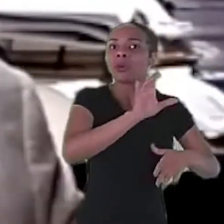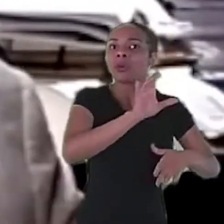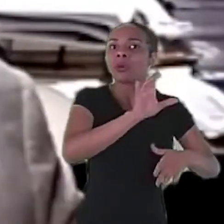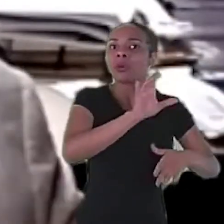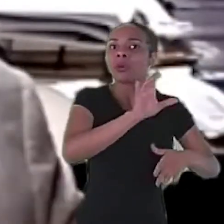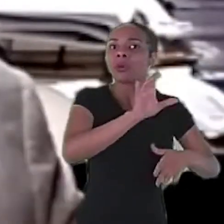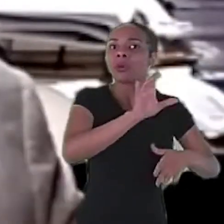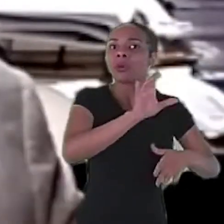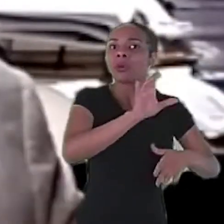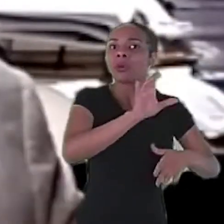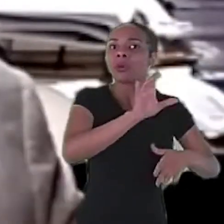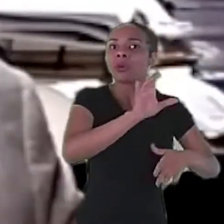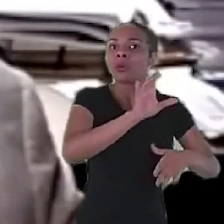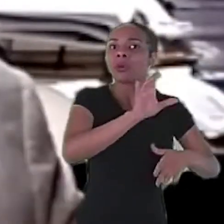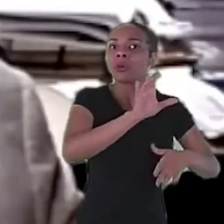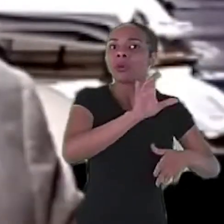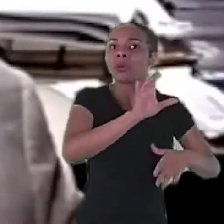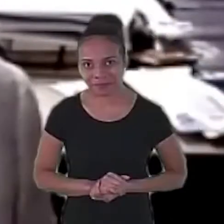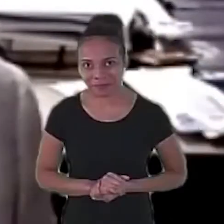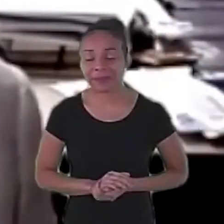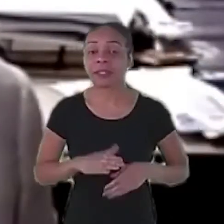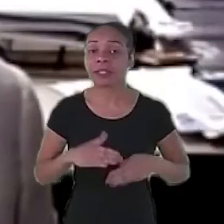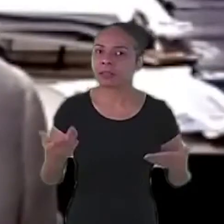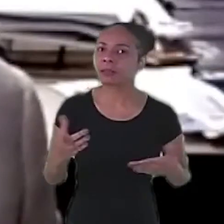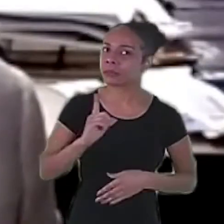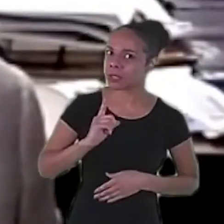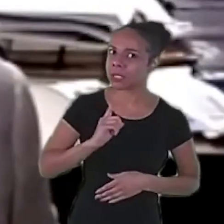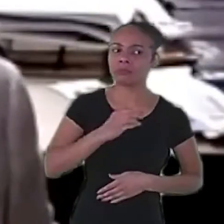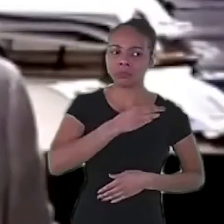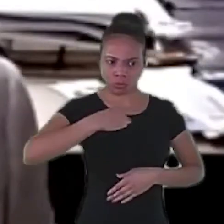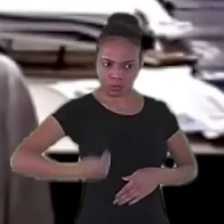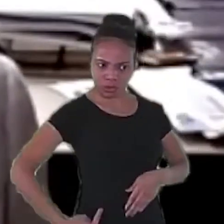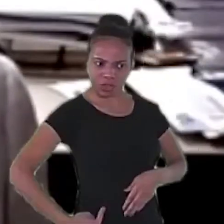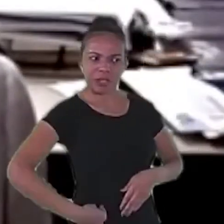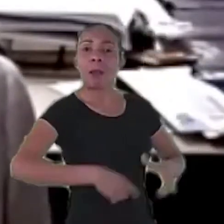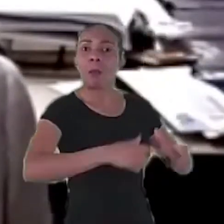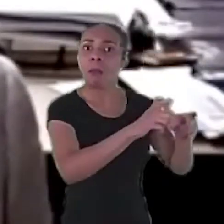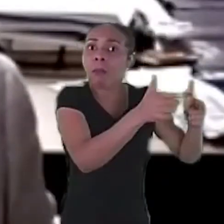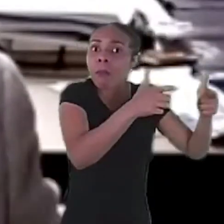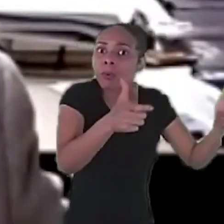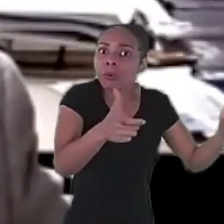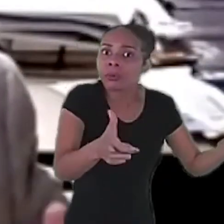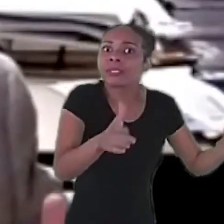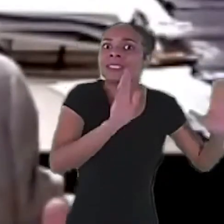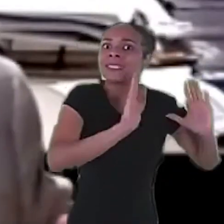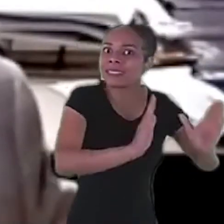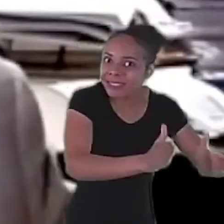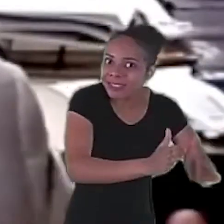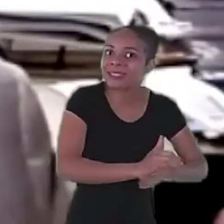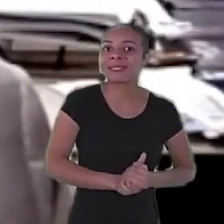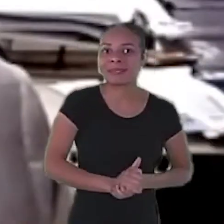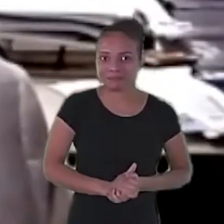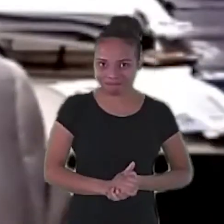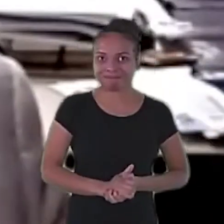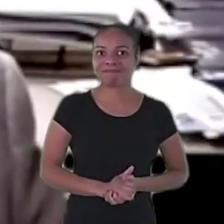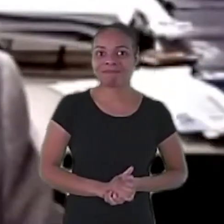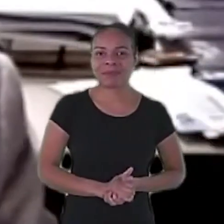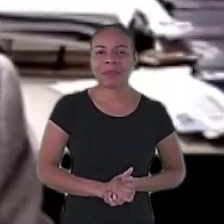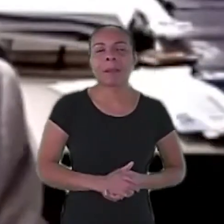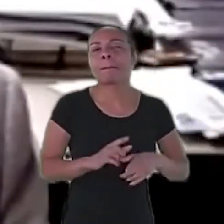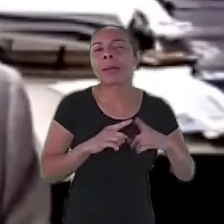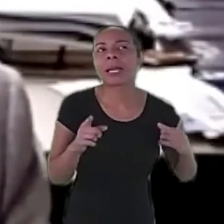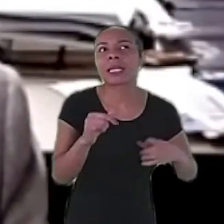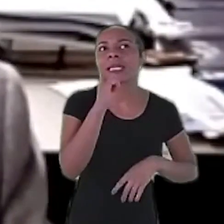do oeste da China, que a China cresceu muito, tudo só no leste. Agora, o sistema ferroviário